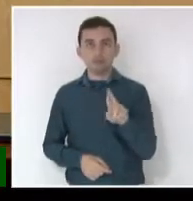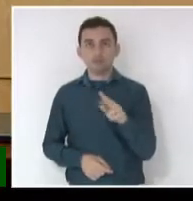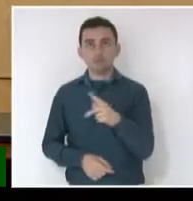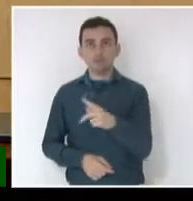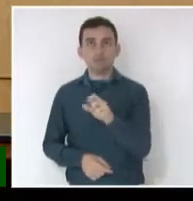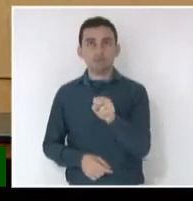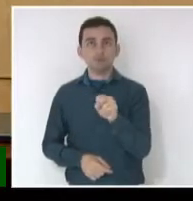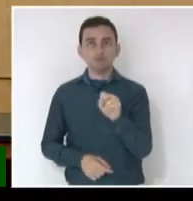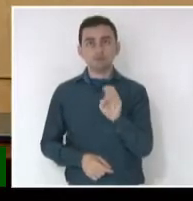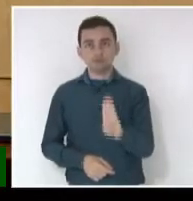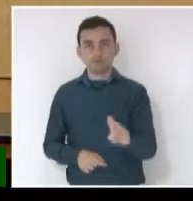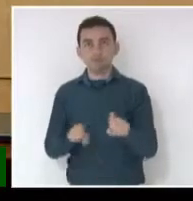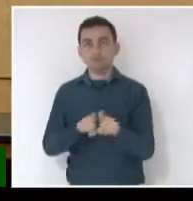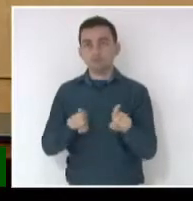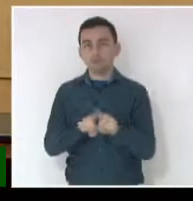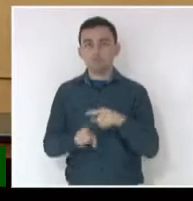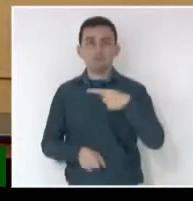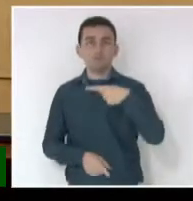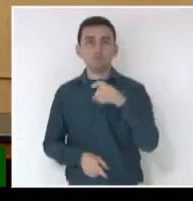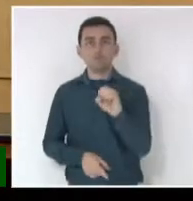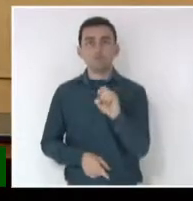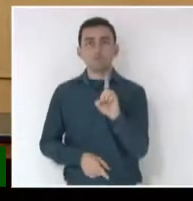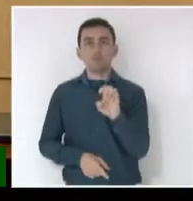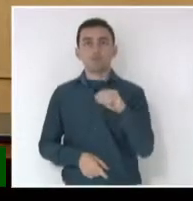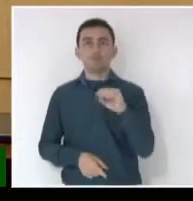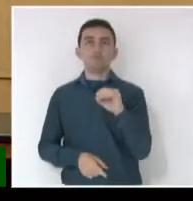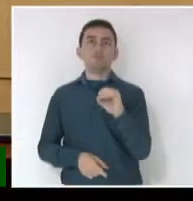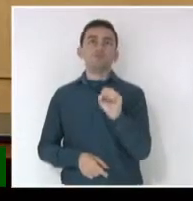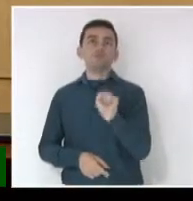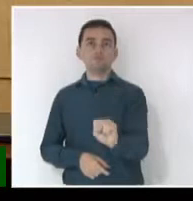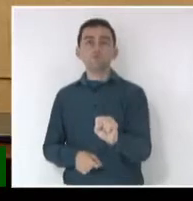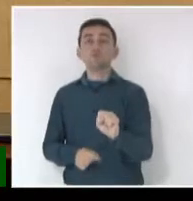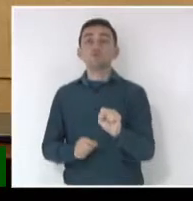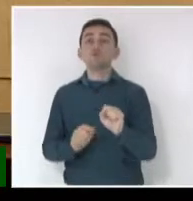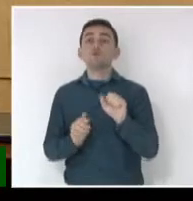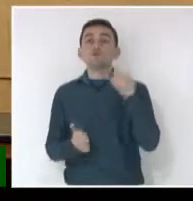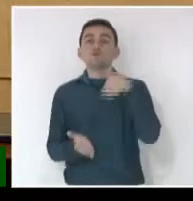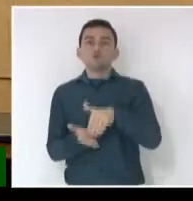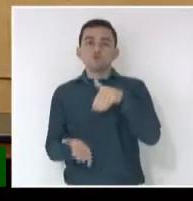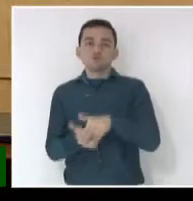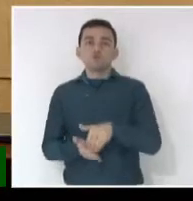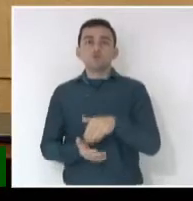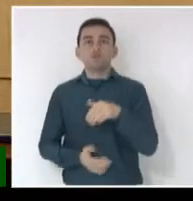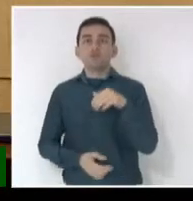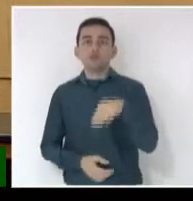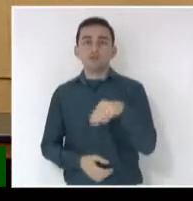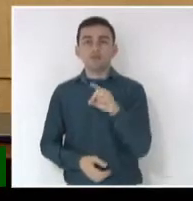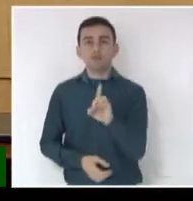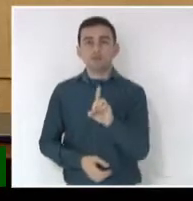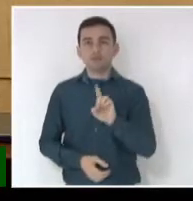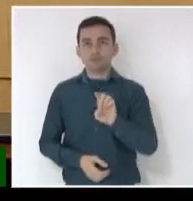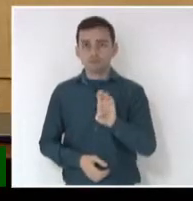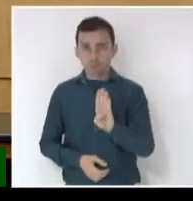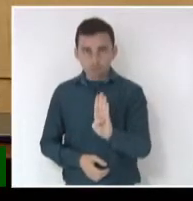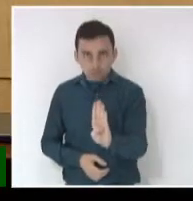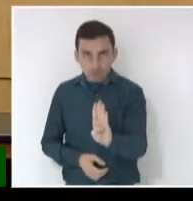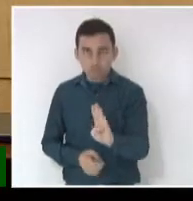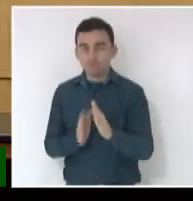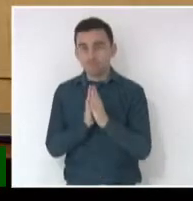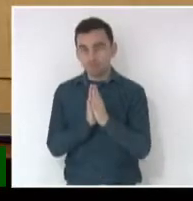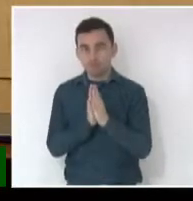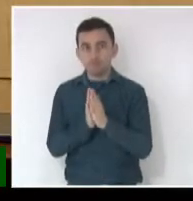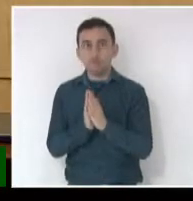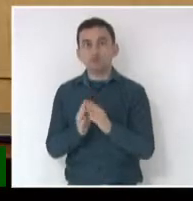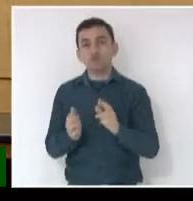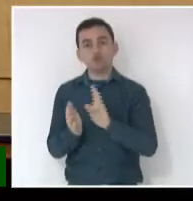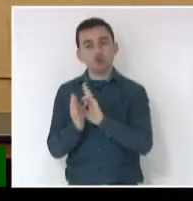por último, o MDB. Pedimos para que a liderança desses partidos encaminhe o nome dos oradores que ocuparão